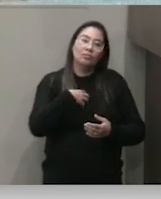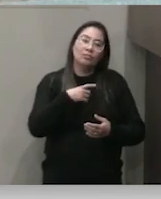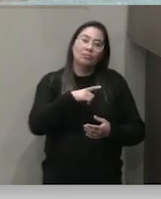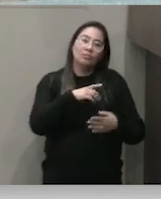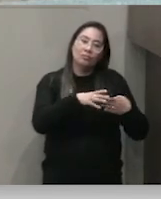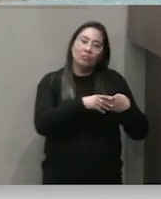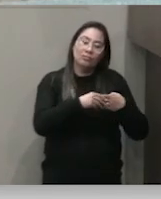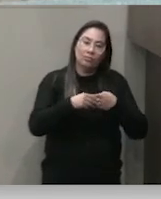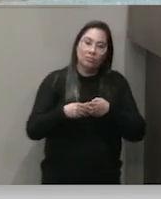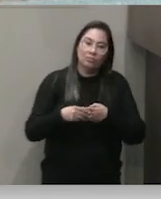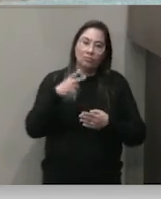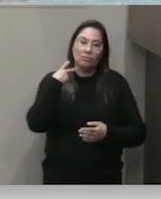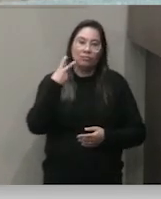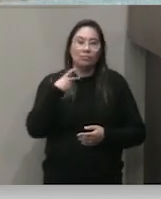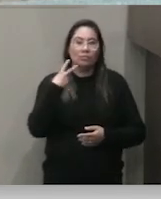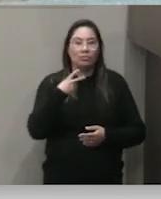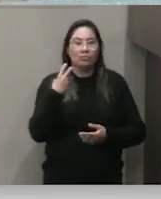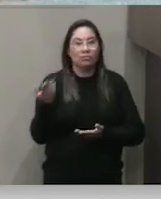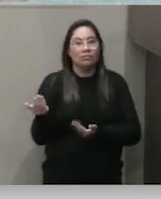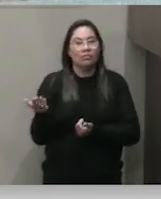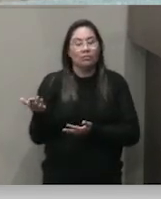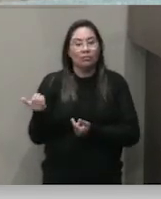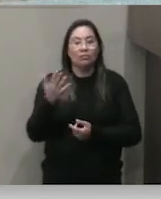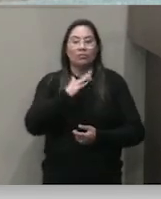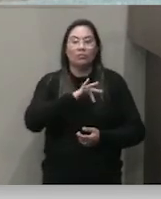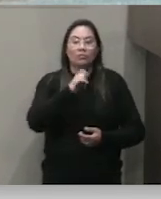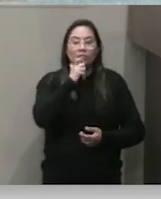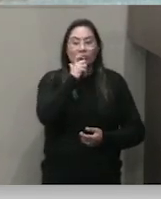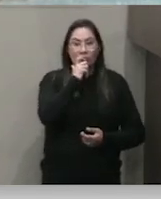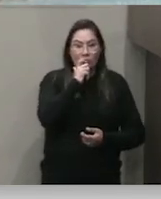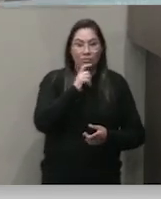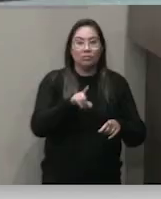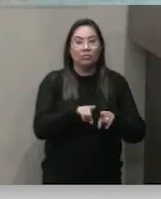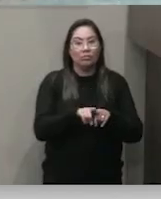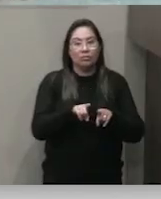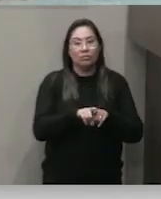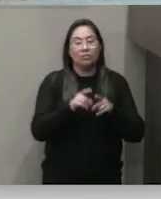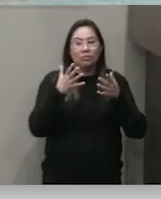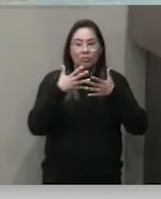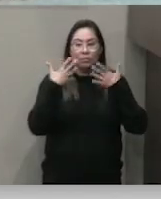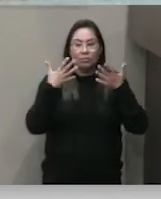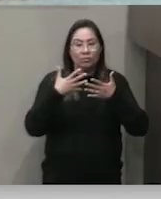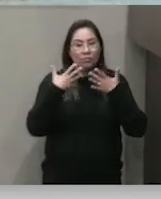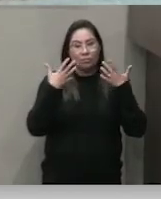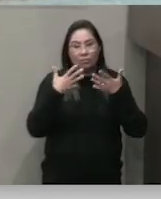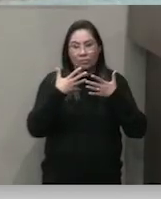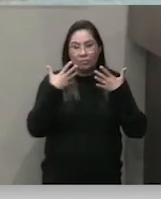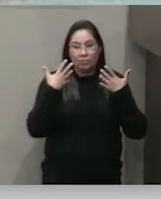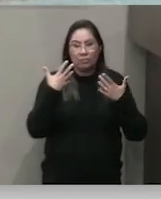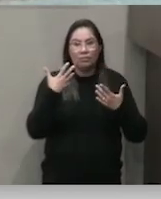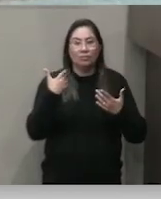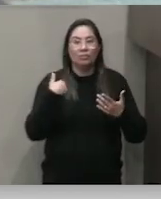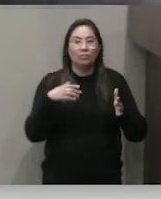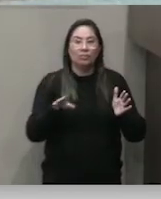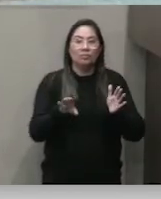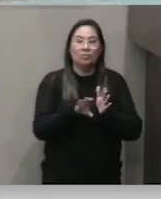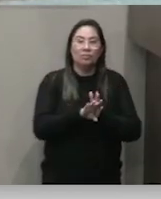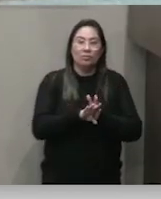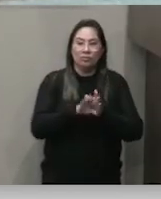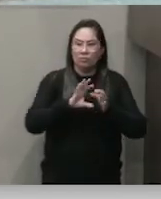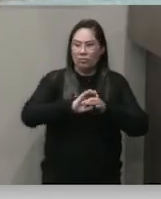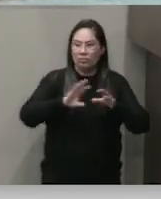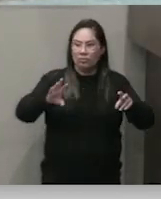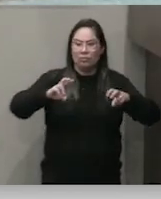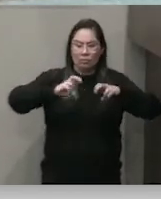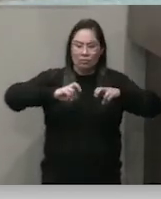Vereadores. Essa questão dos jovens, das crianças, hoje de manhã, foi uma alegria total quando eu cheguei e liberei eles para vir sentarem aqui.